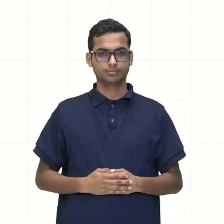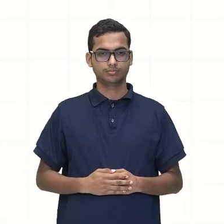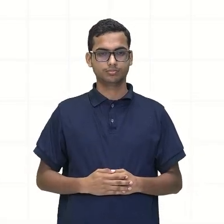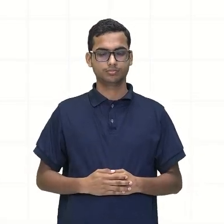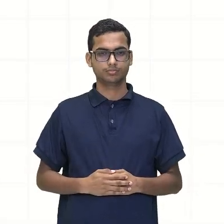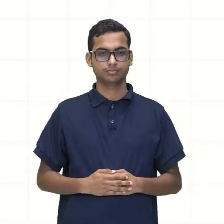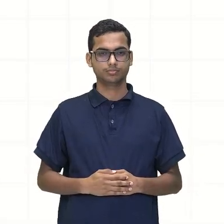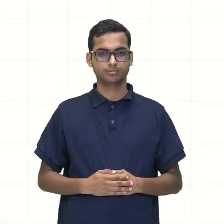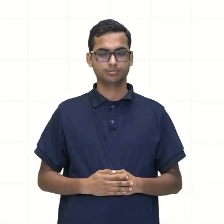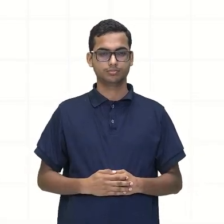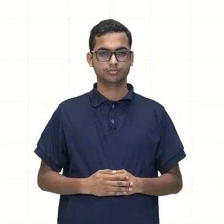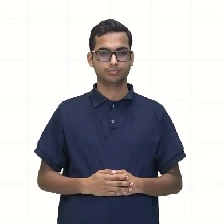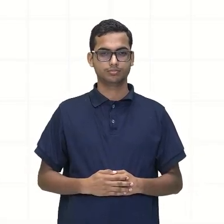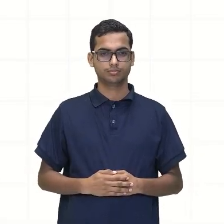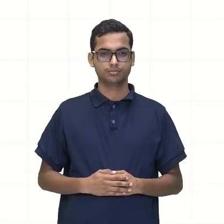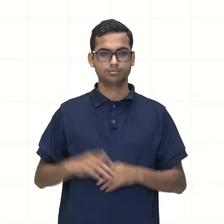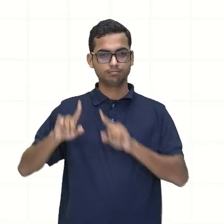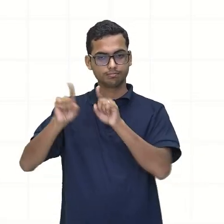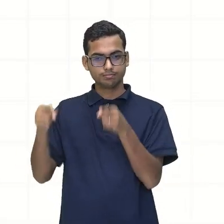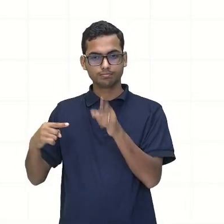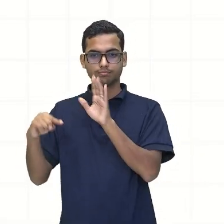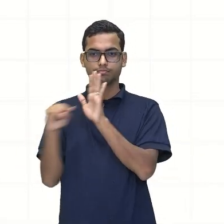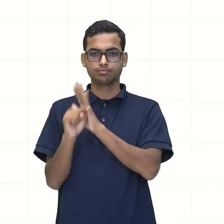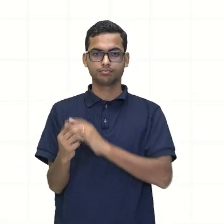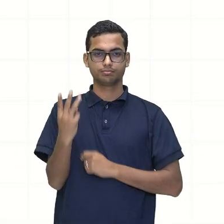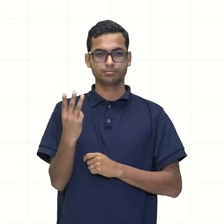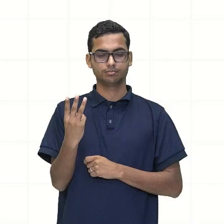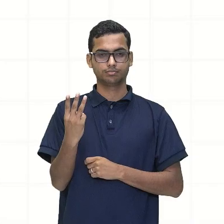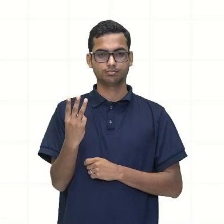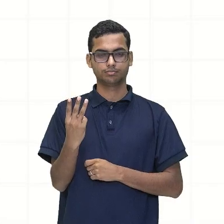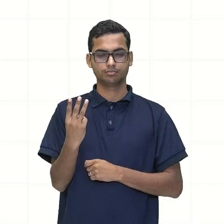Aqui nós temos o menos 3,